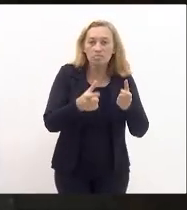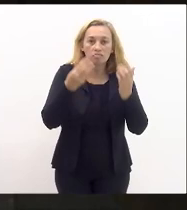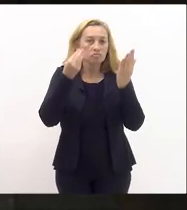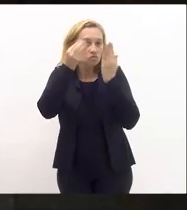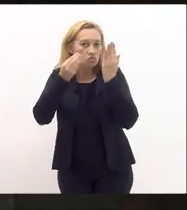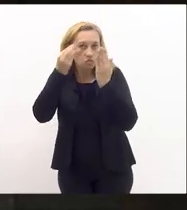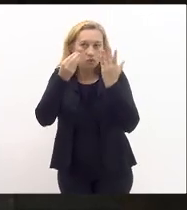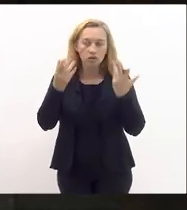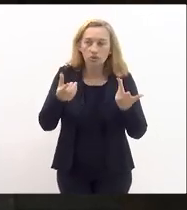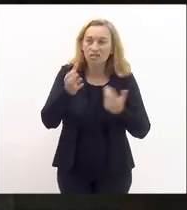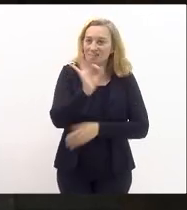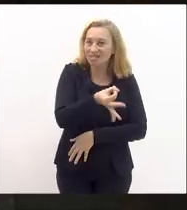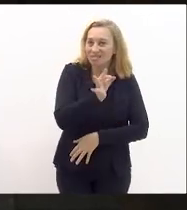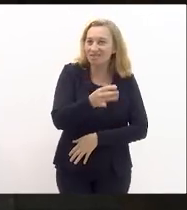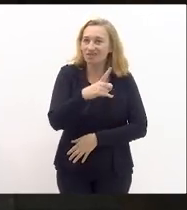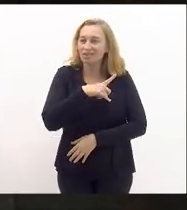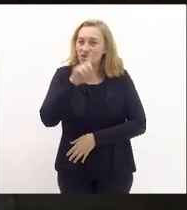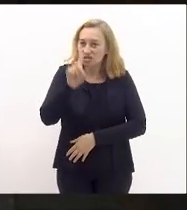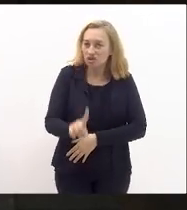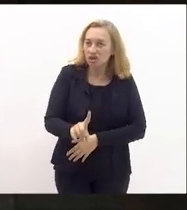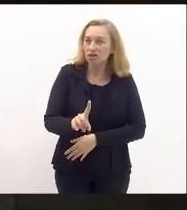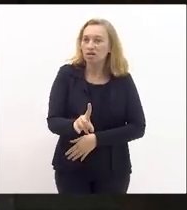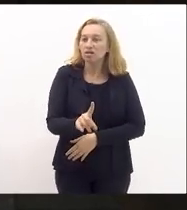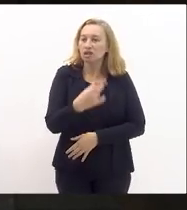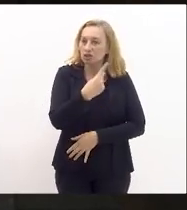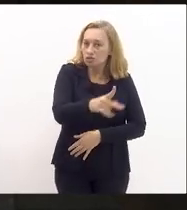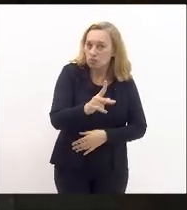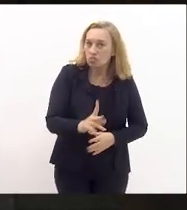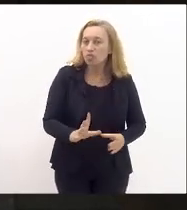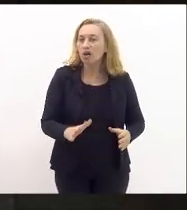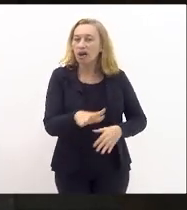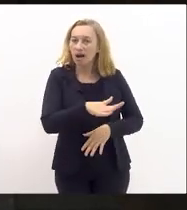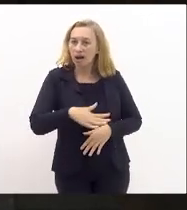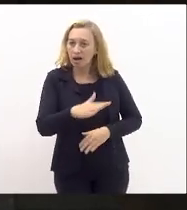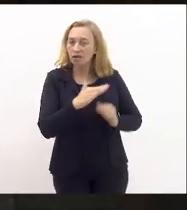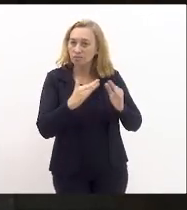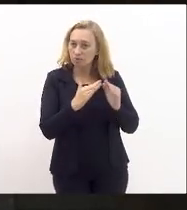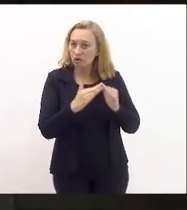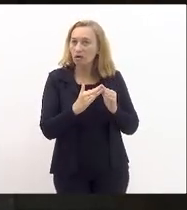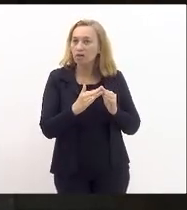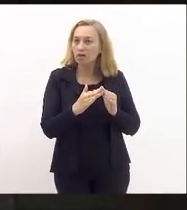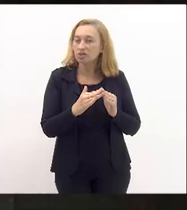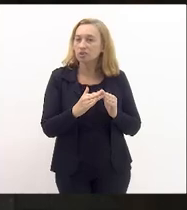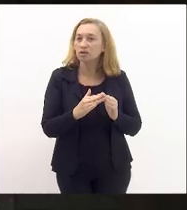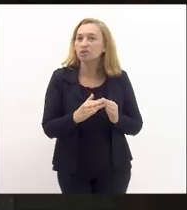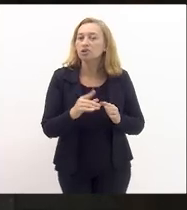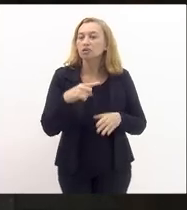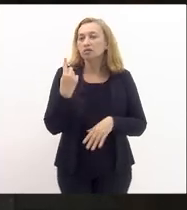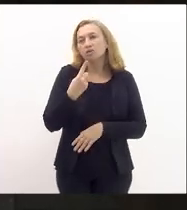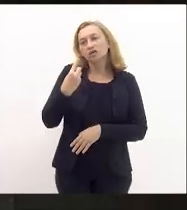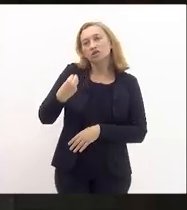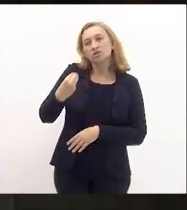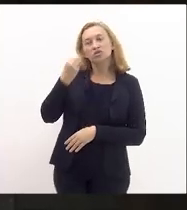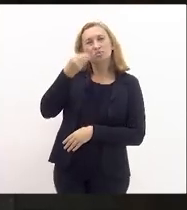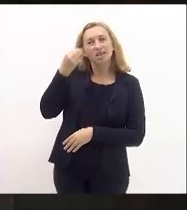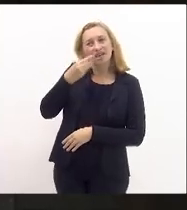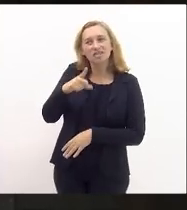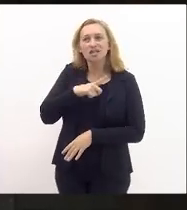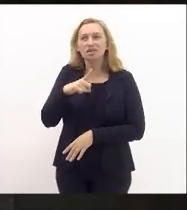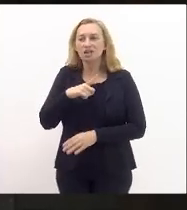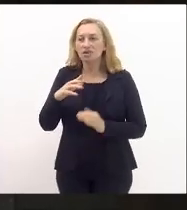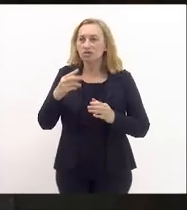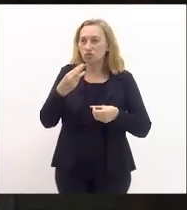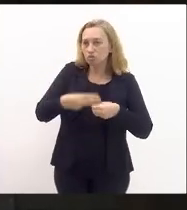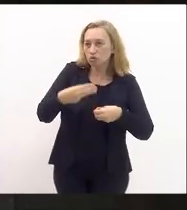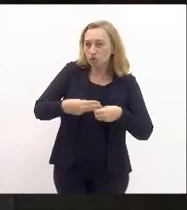psicossocial garantida no seu território, na sua comunidade, a gente passou a vivenciar uma situação onde os